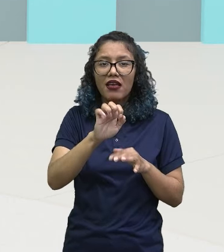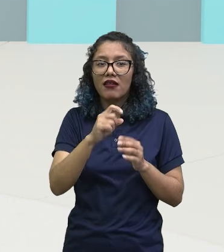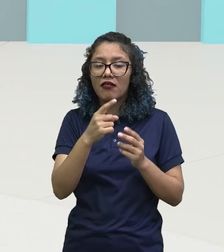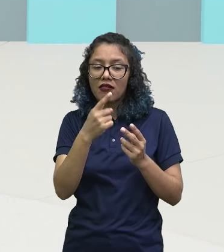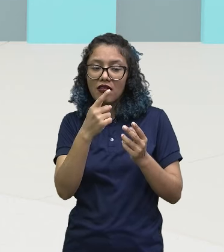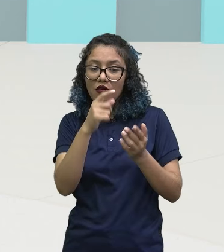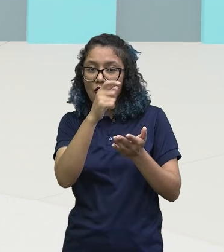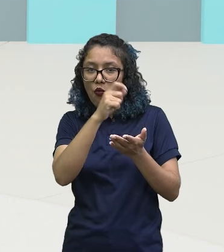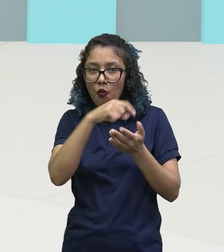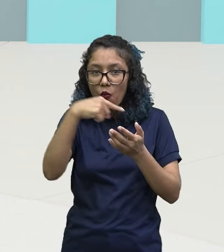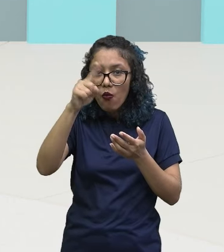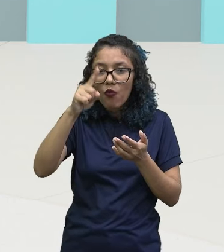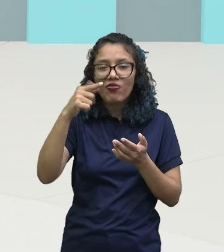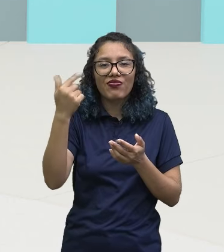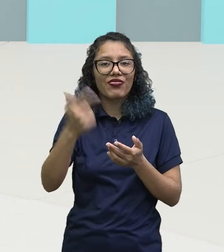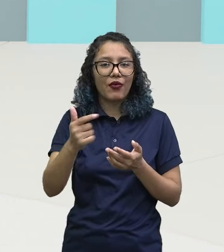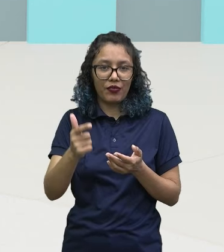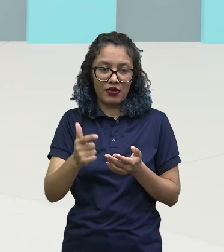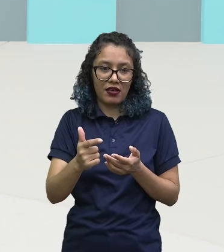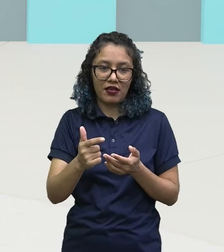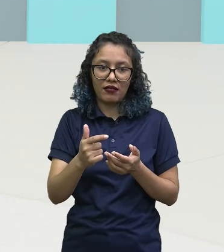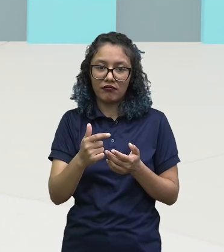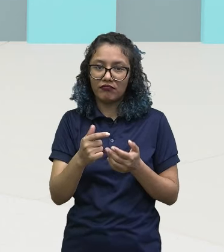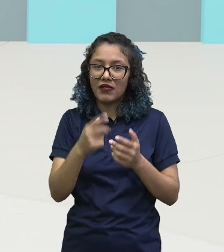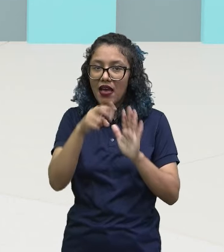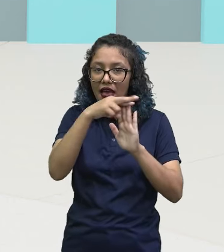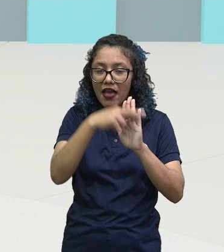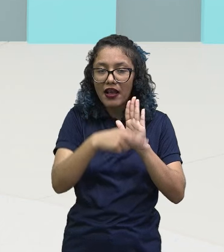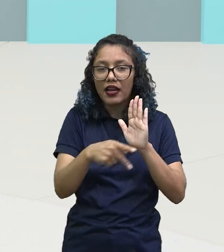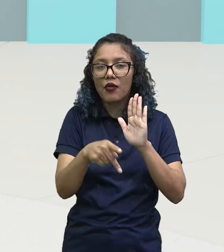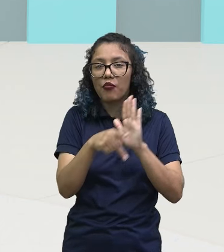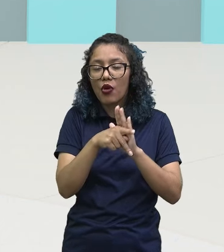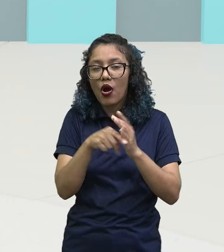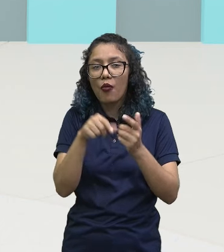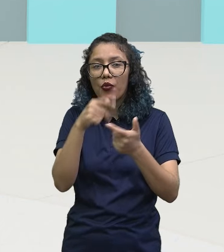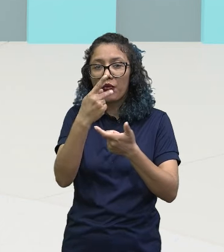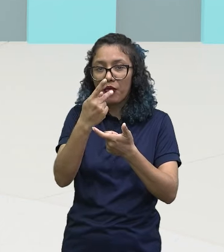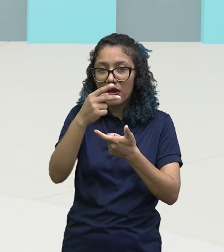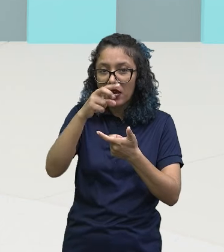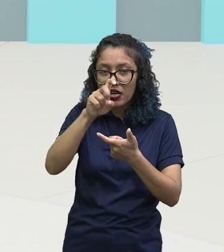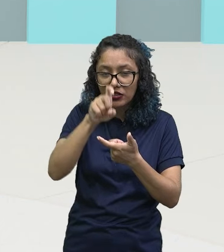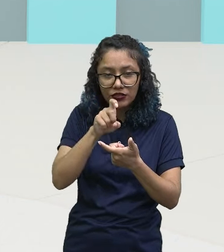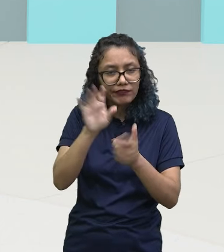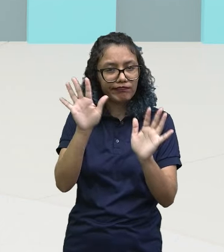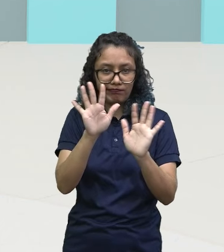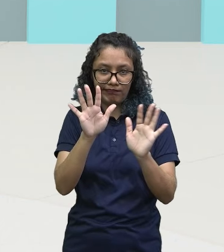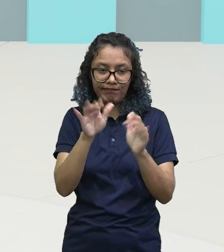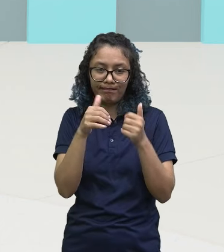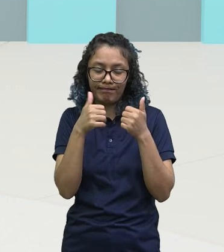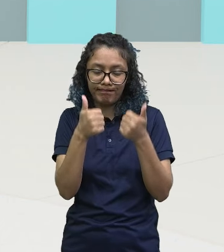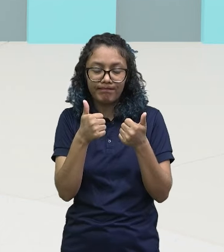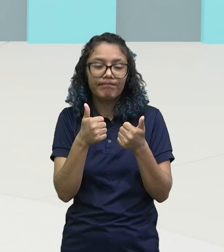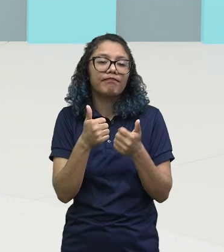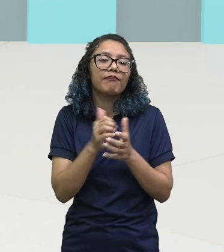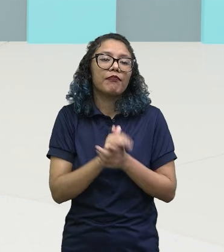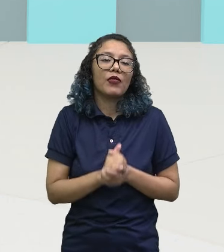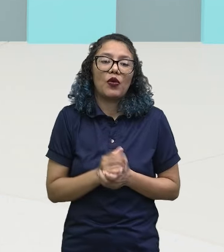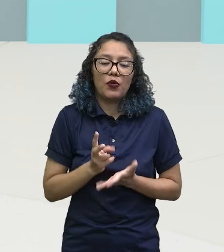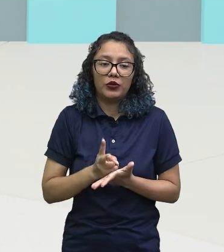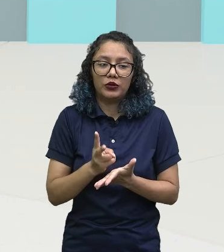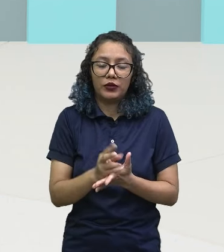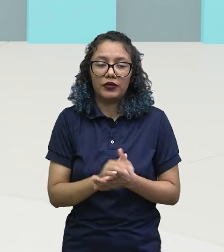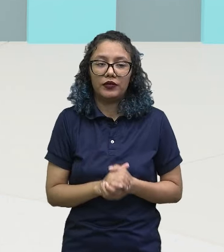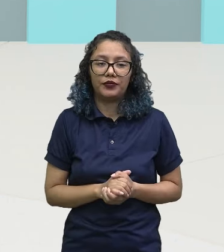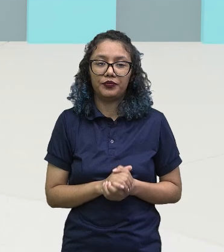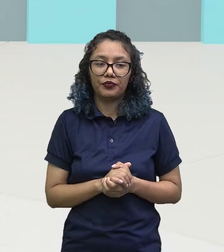as regras lá das paroxítonas. Beleza? Deu para entender a diferença? Espero que sim. Vamos continuar.